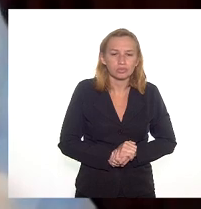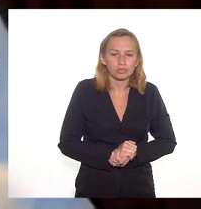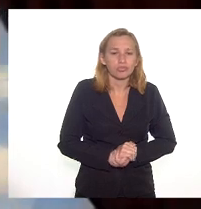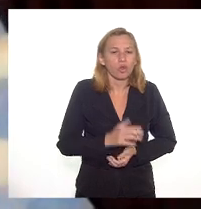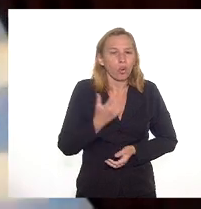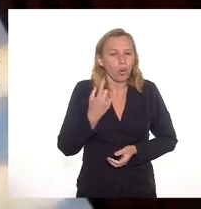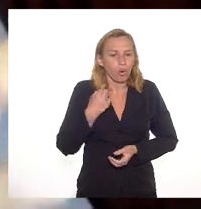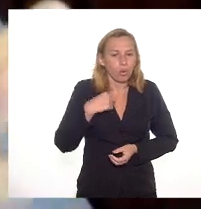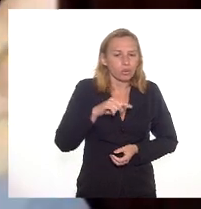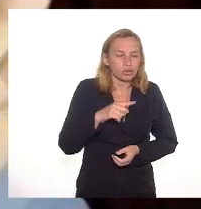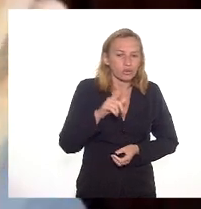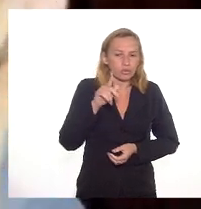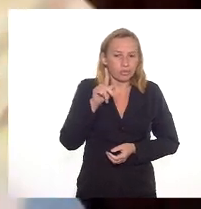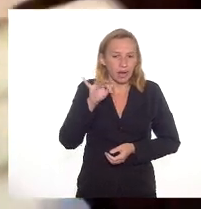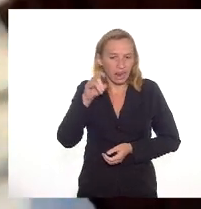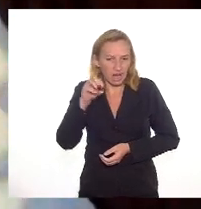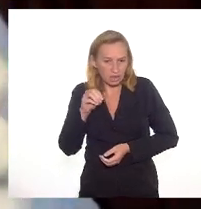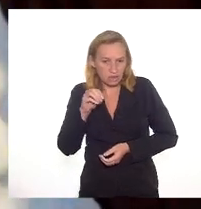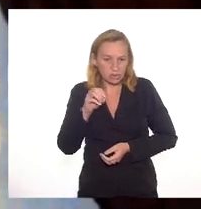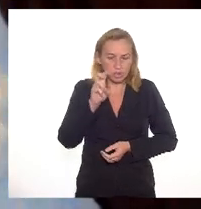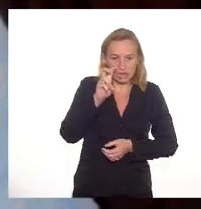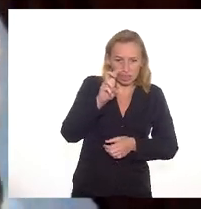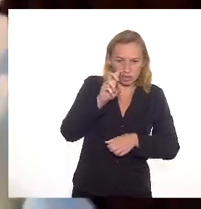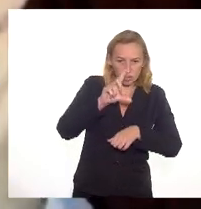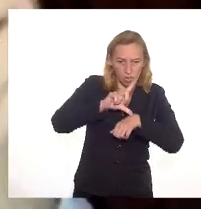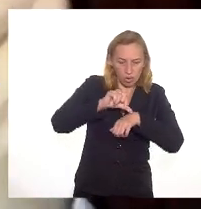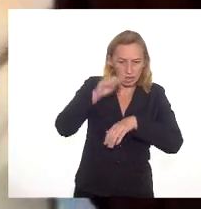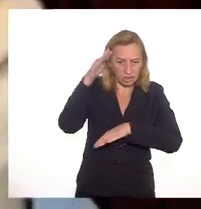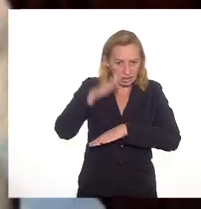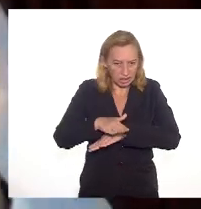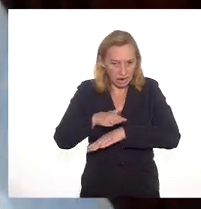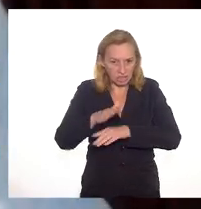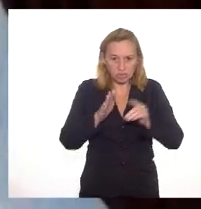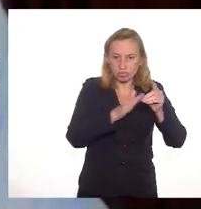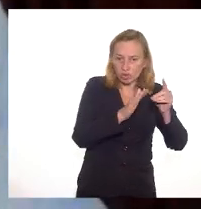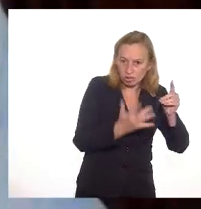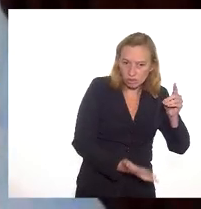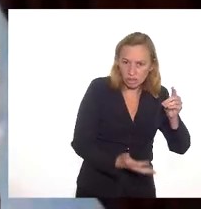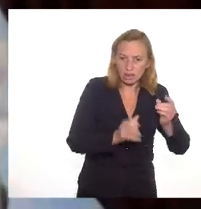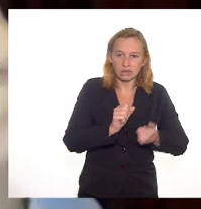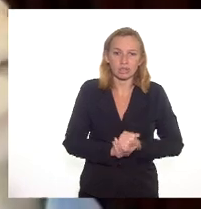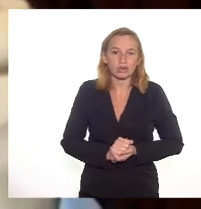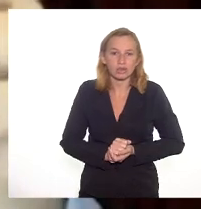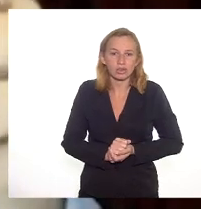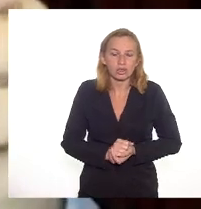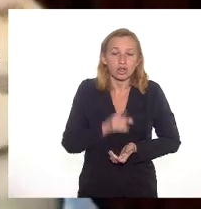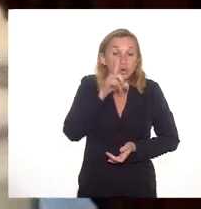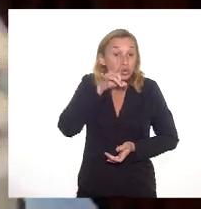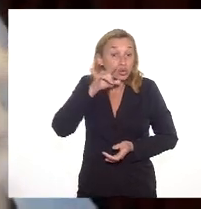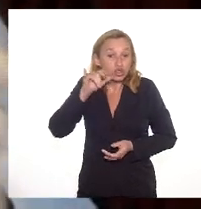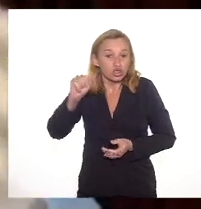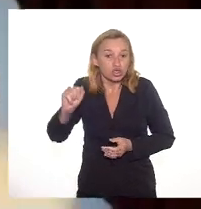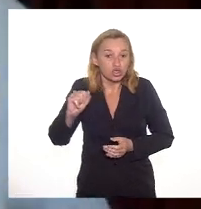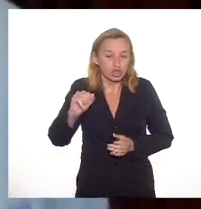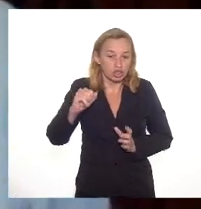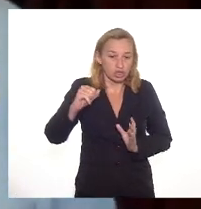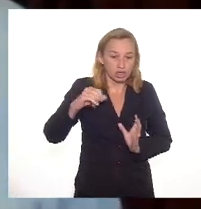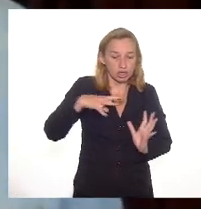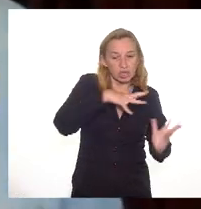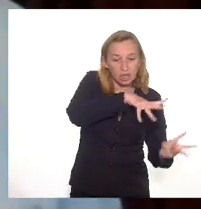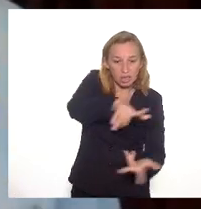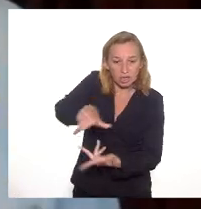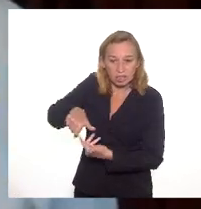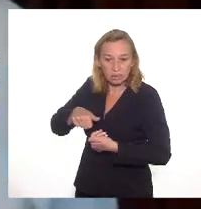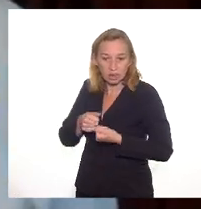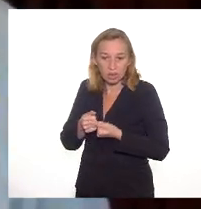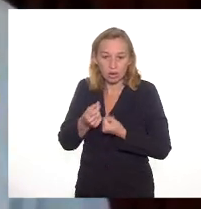eu participei no Palácio, às 5 horas da tarde, de uma solenidade pelo Dia Internacional de Combate